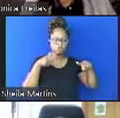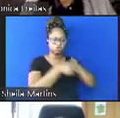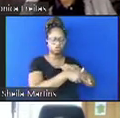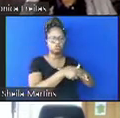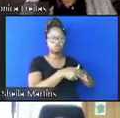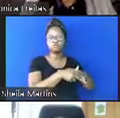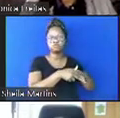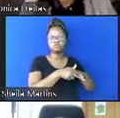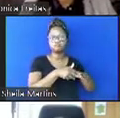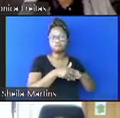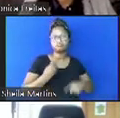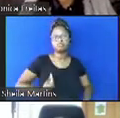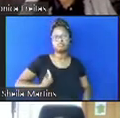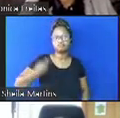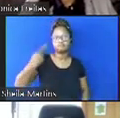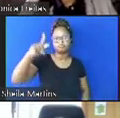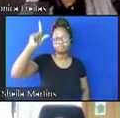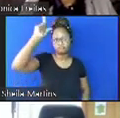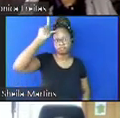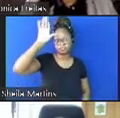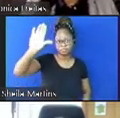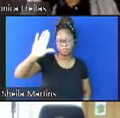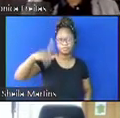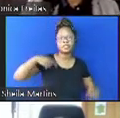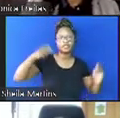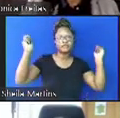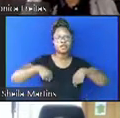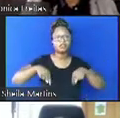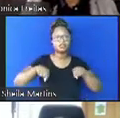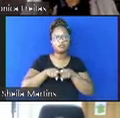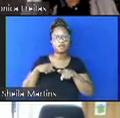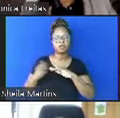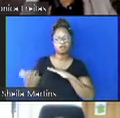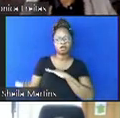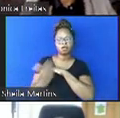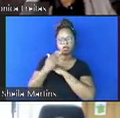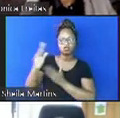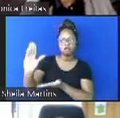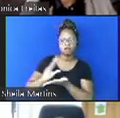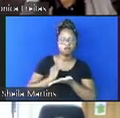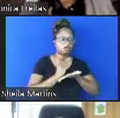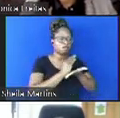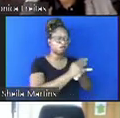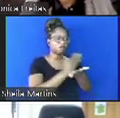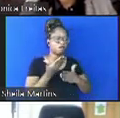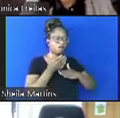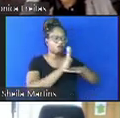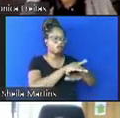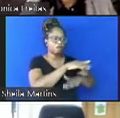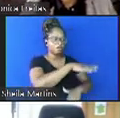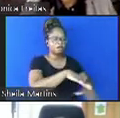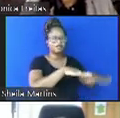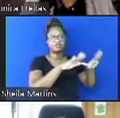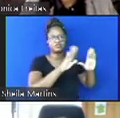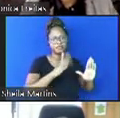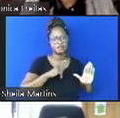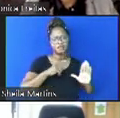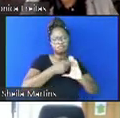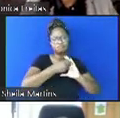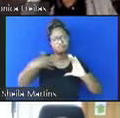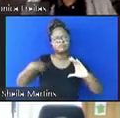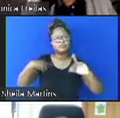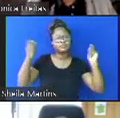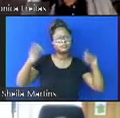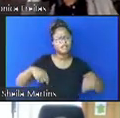dela na Alemanha, ela tem um auxílio, né, para aquela criança. Então, existem várias características que vocês poderão se